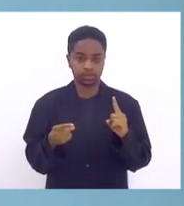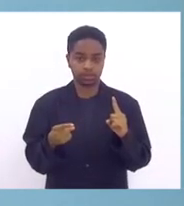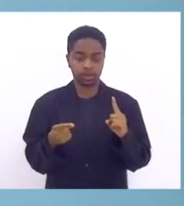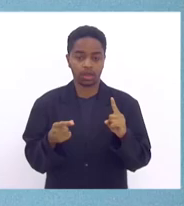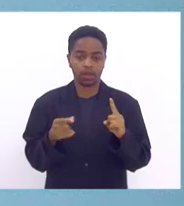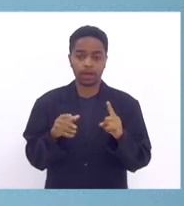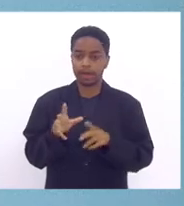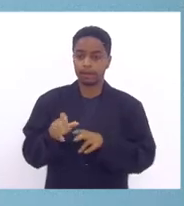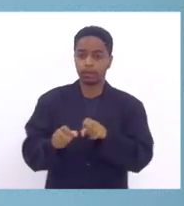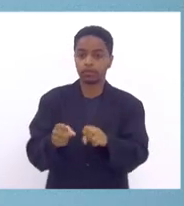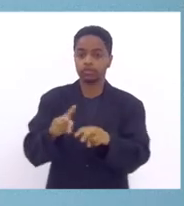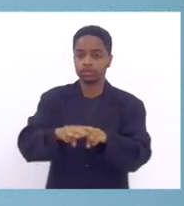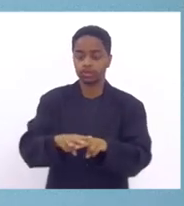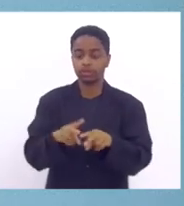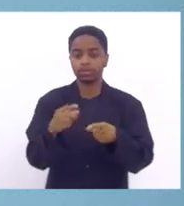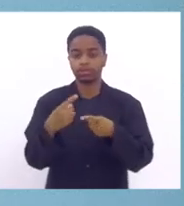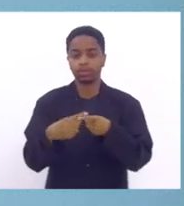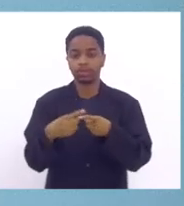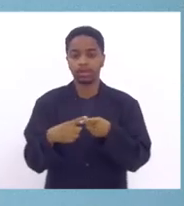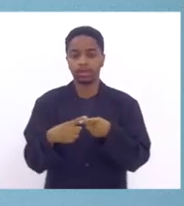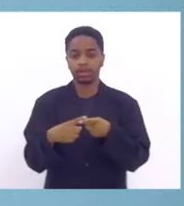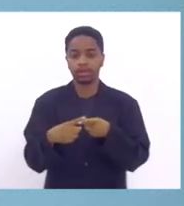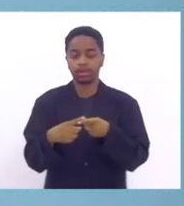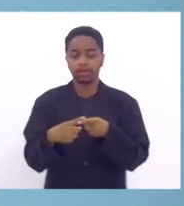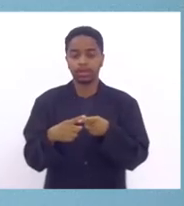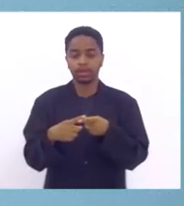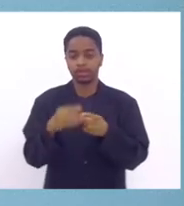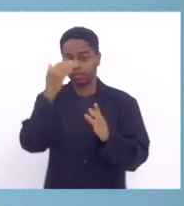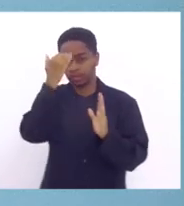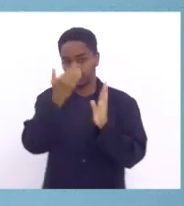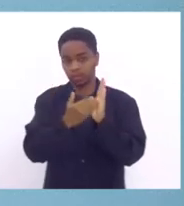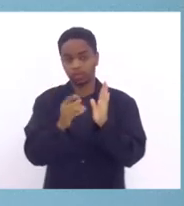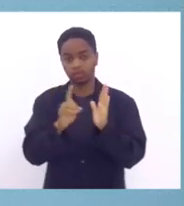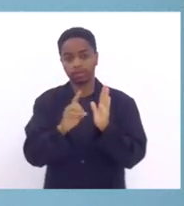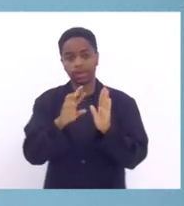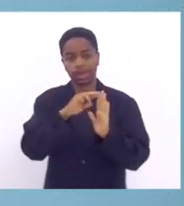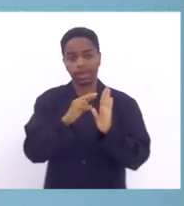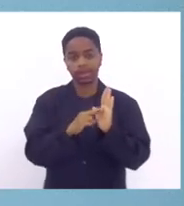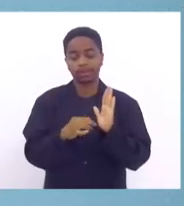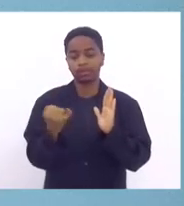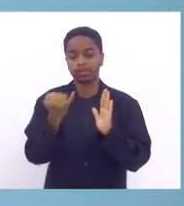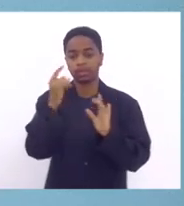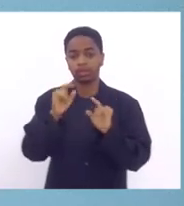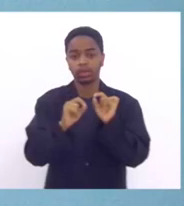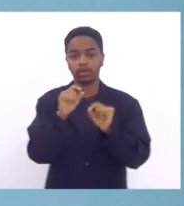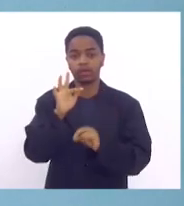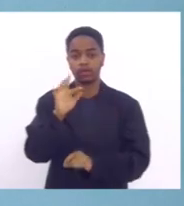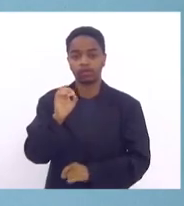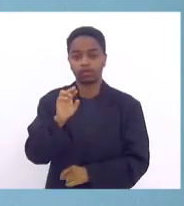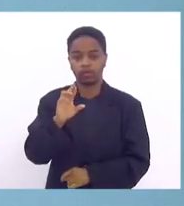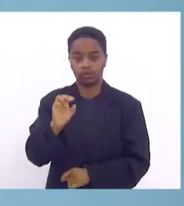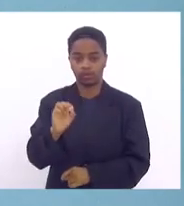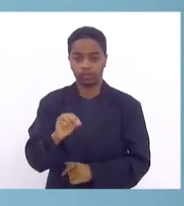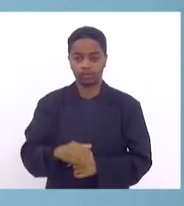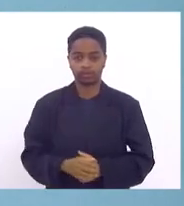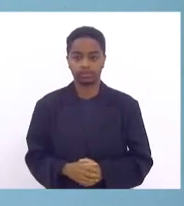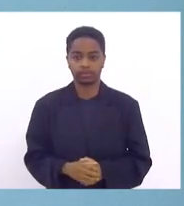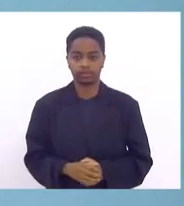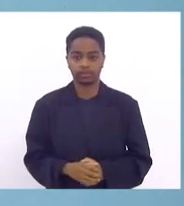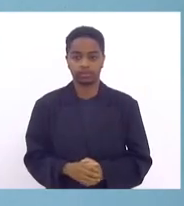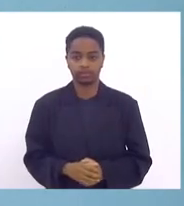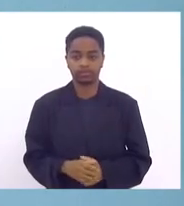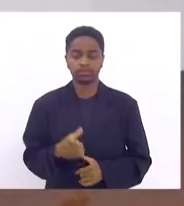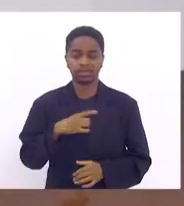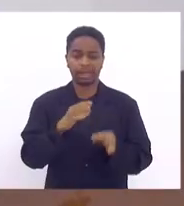apreensão justamente por violação de uma prerrogativa importante como é a da prerrogativa de foro teria muita coisa para